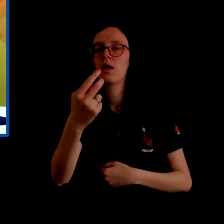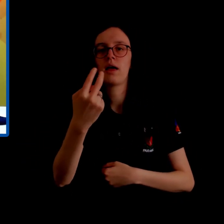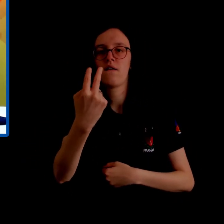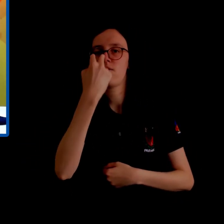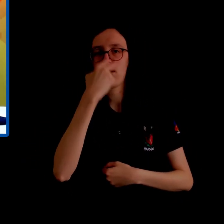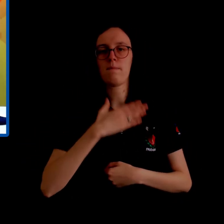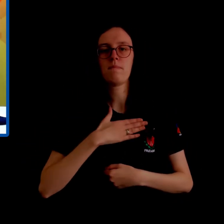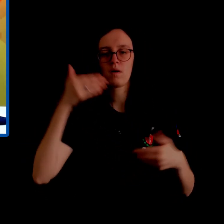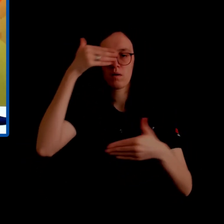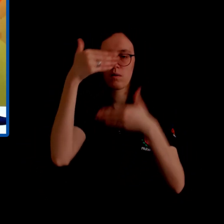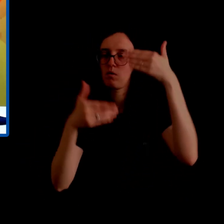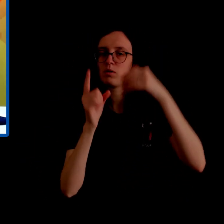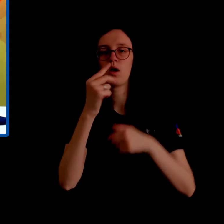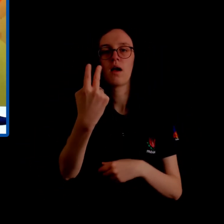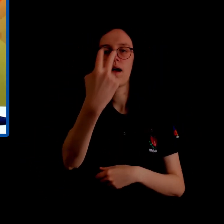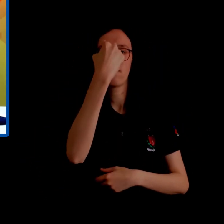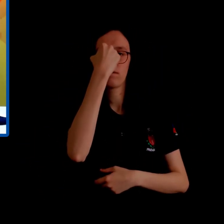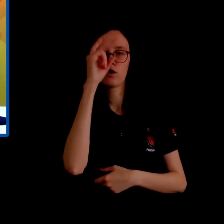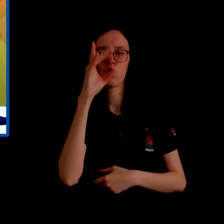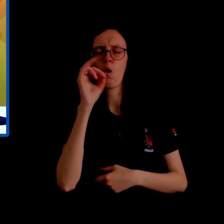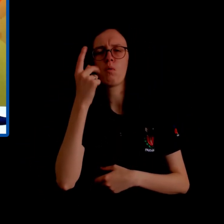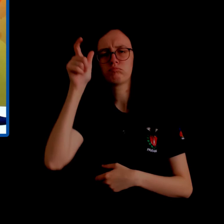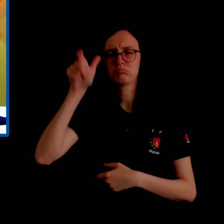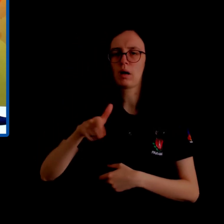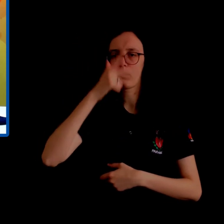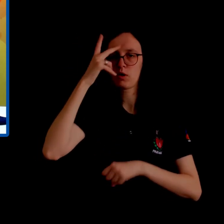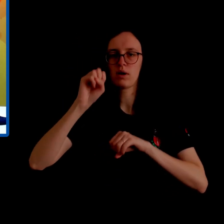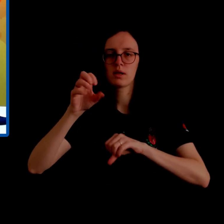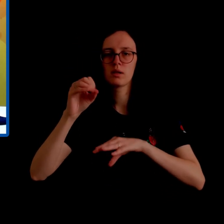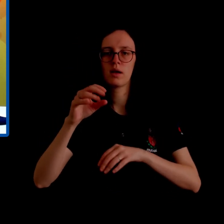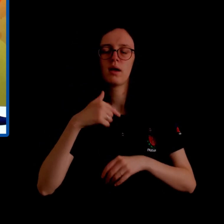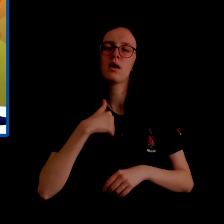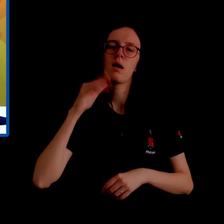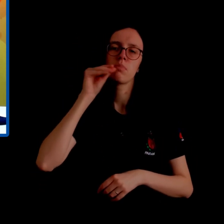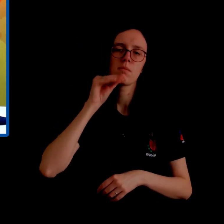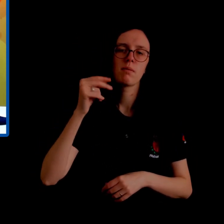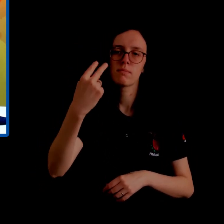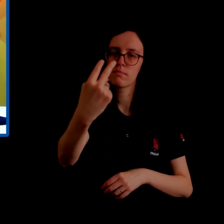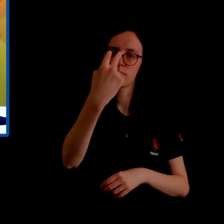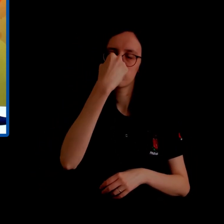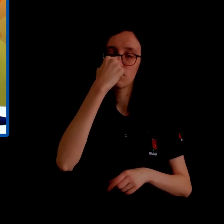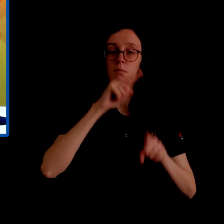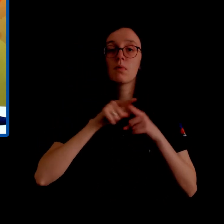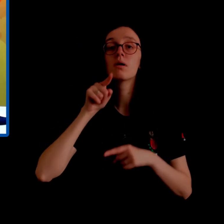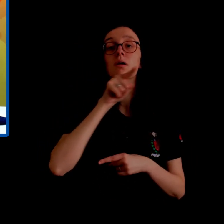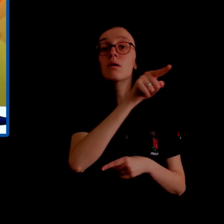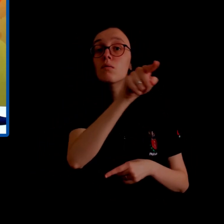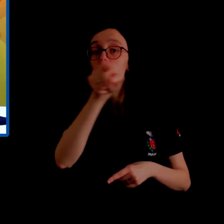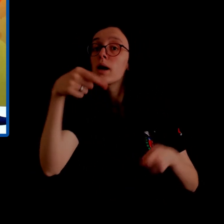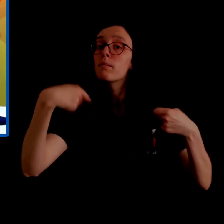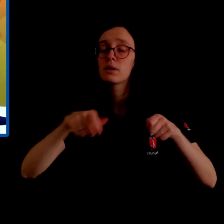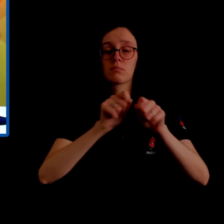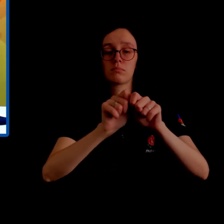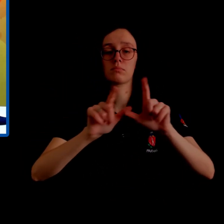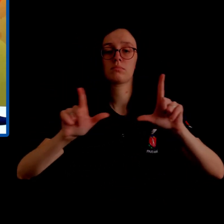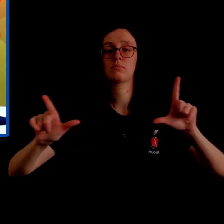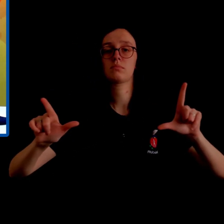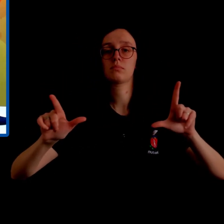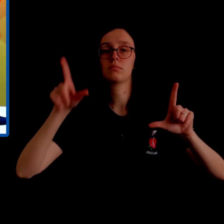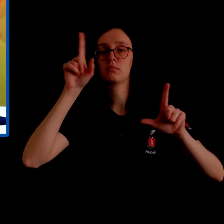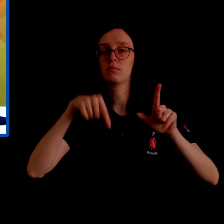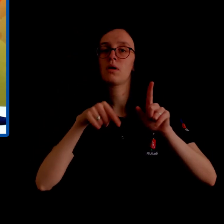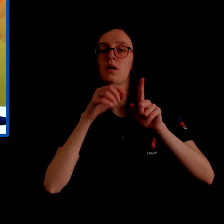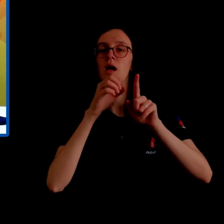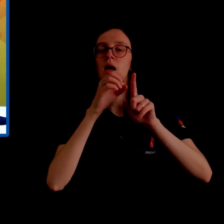vão apenas ver eu ou a pessoa que estiver dando treinamento, só que vocês terão que estar com o Google Classroom de vocês aberto no